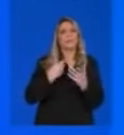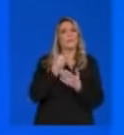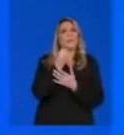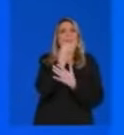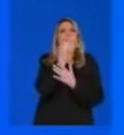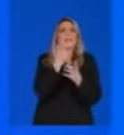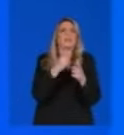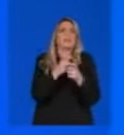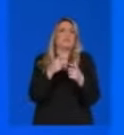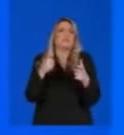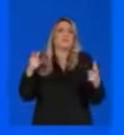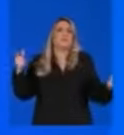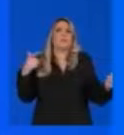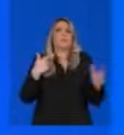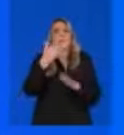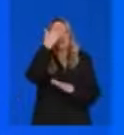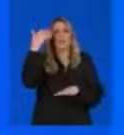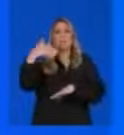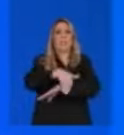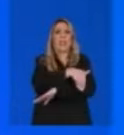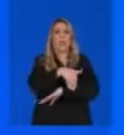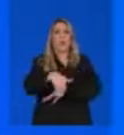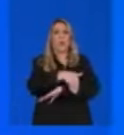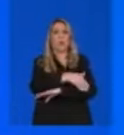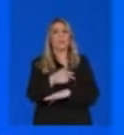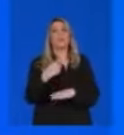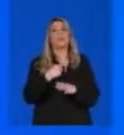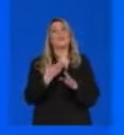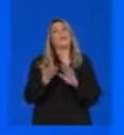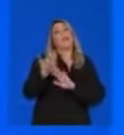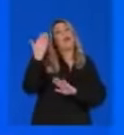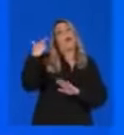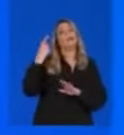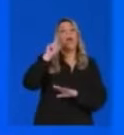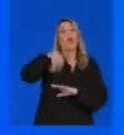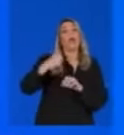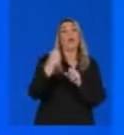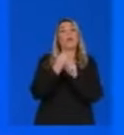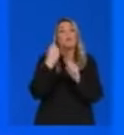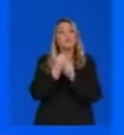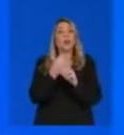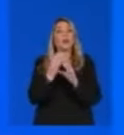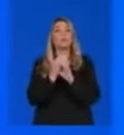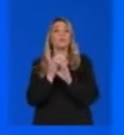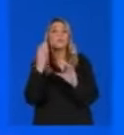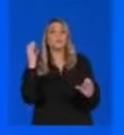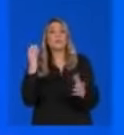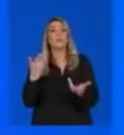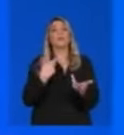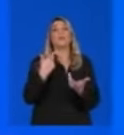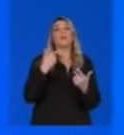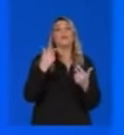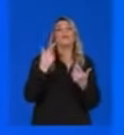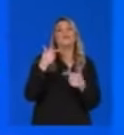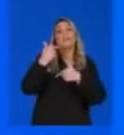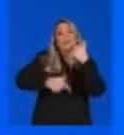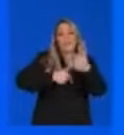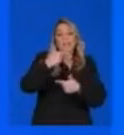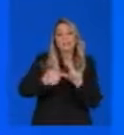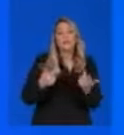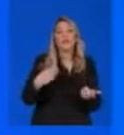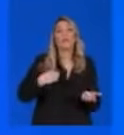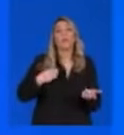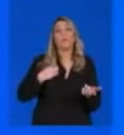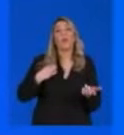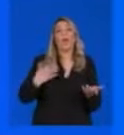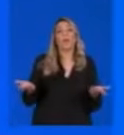ruas aqueles que são da iniciativa da construção civil e também dos serviços temporários nos jogos a minha pergunta